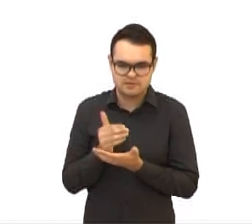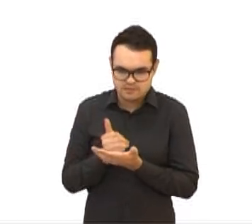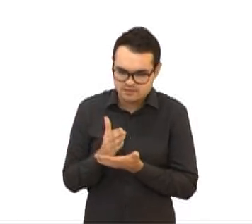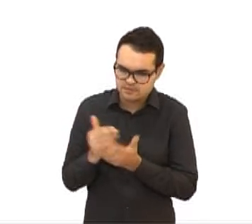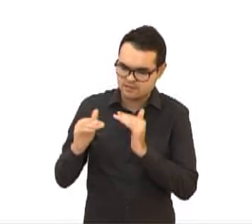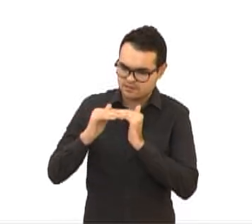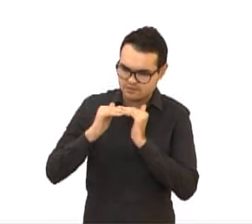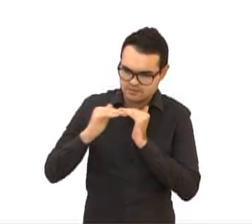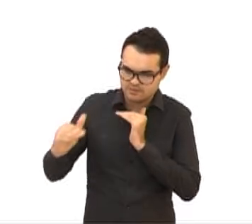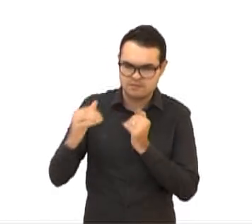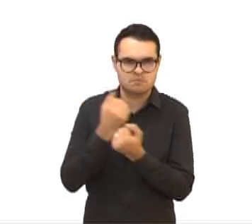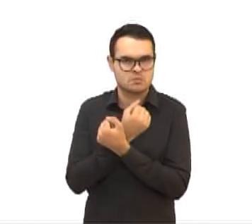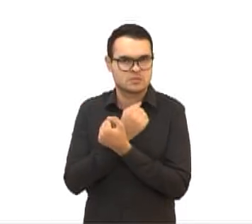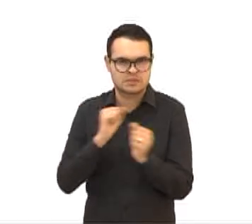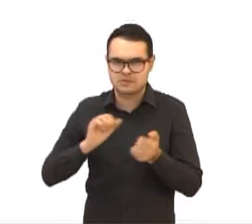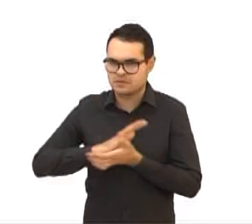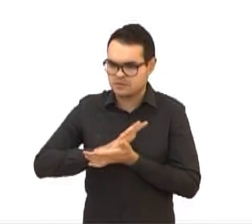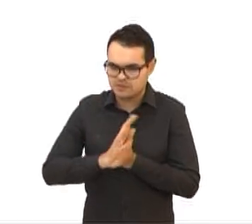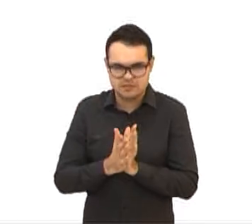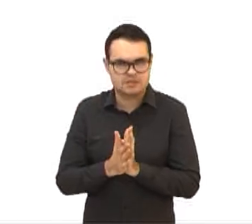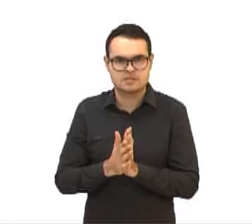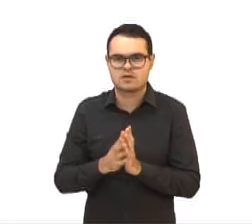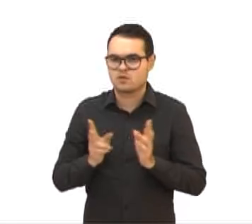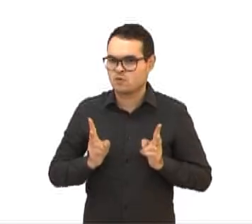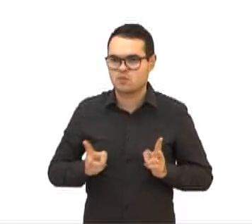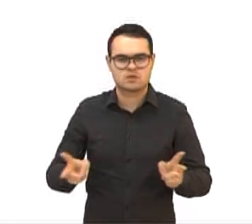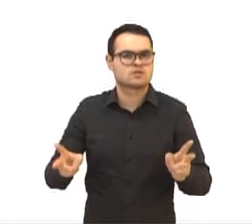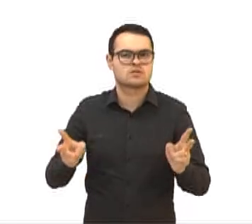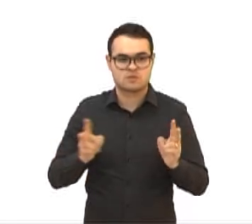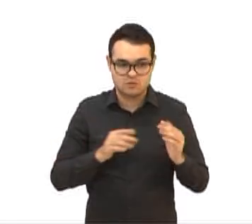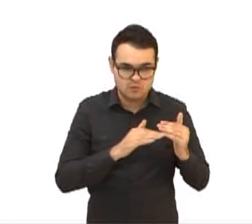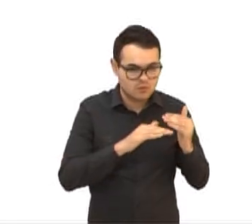divisibilidade, indestrutibilidade,